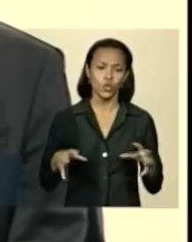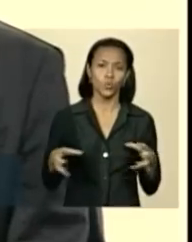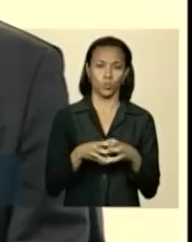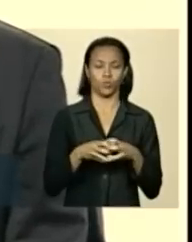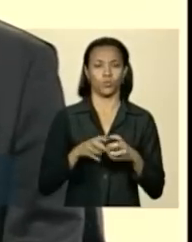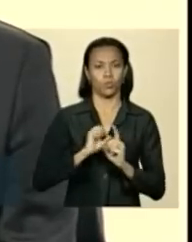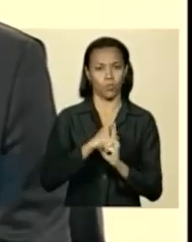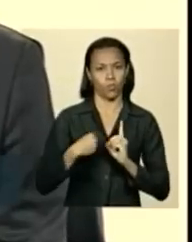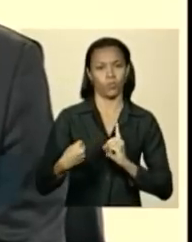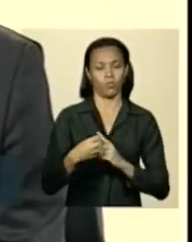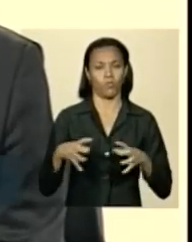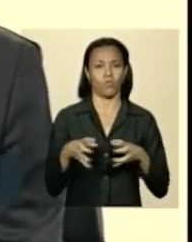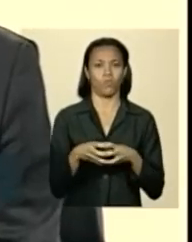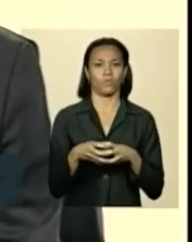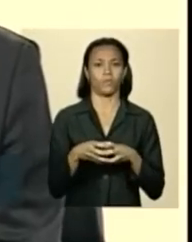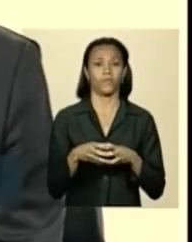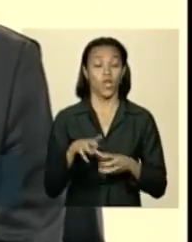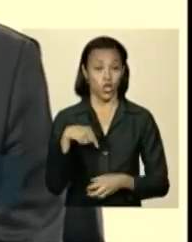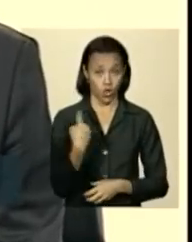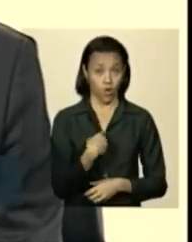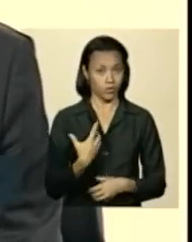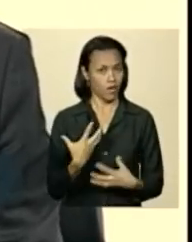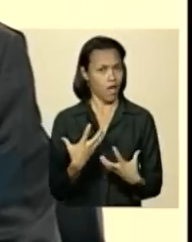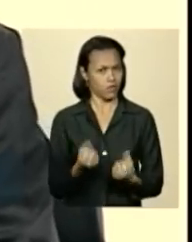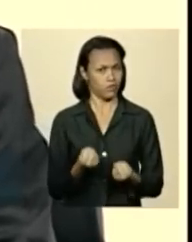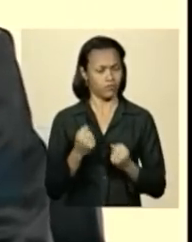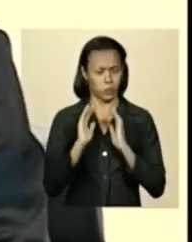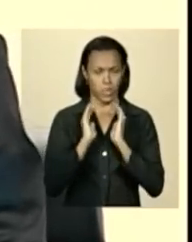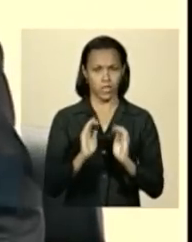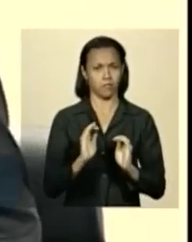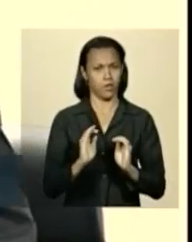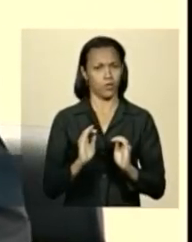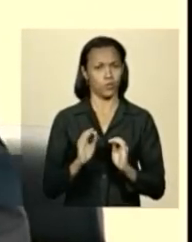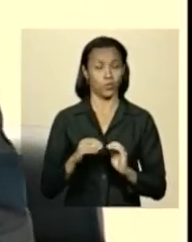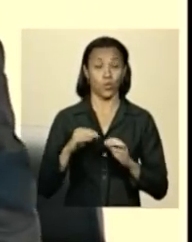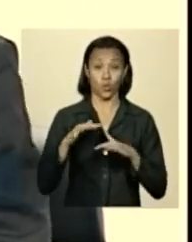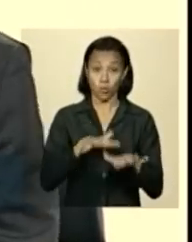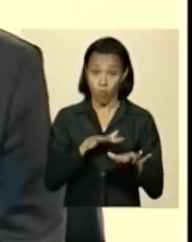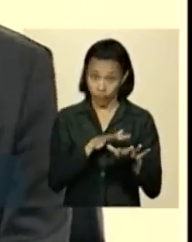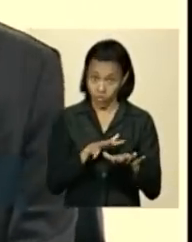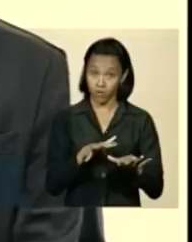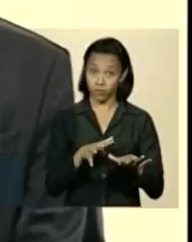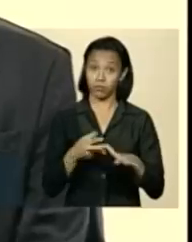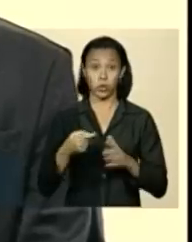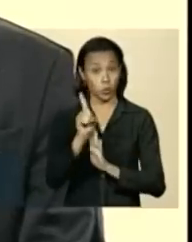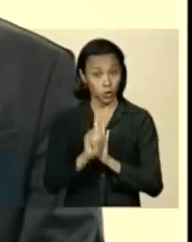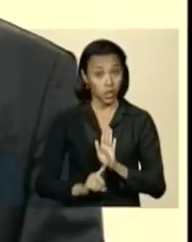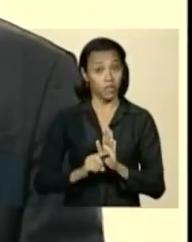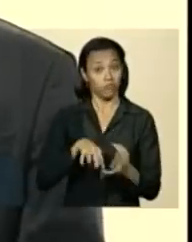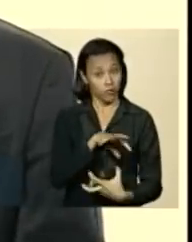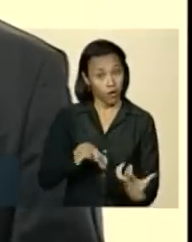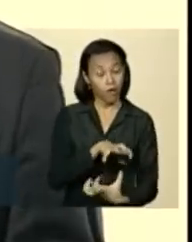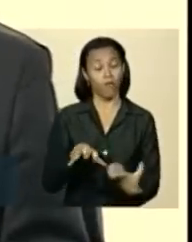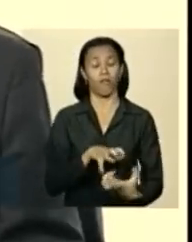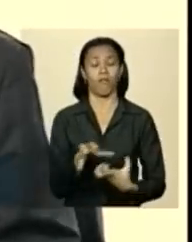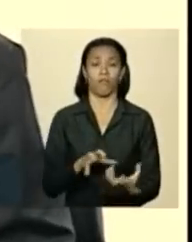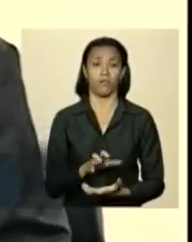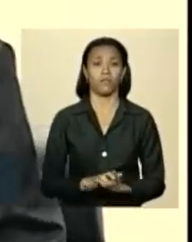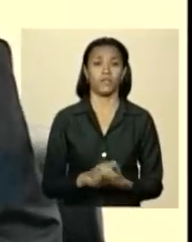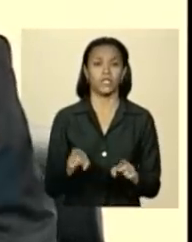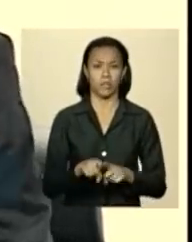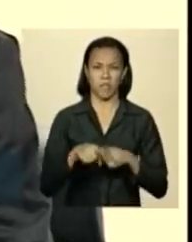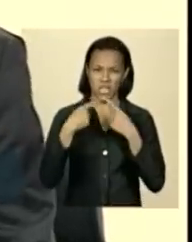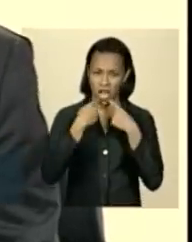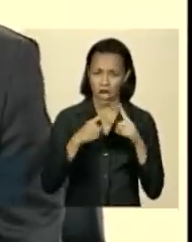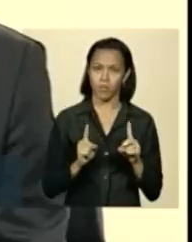população brasileira então nós acolhemos Com muito respeito as mobilizações o direito de greve as reivindicações da